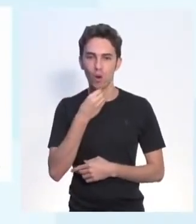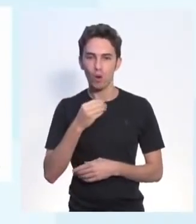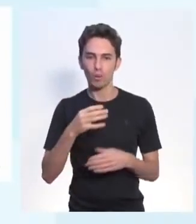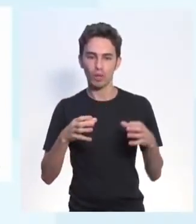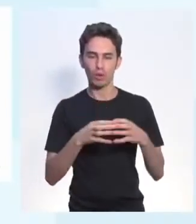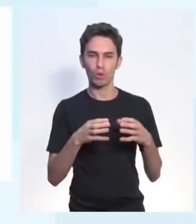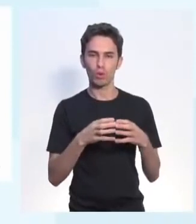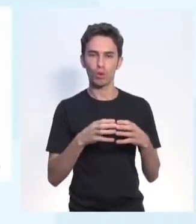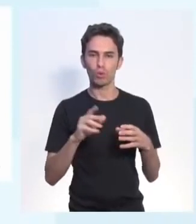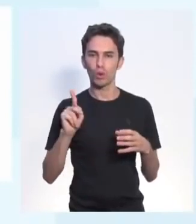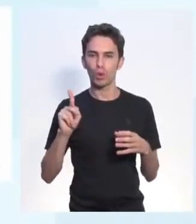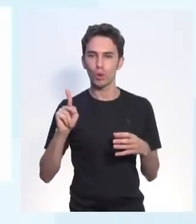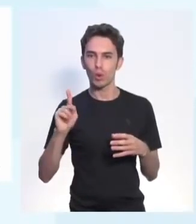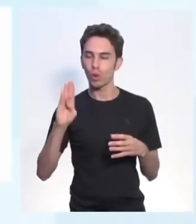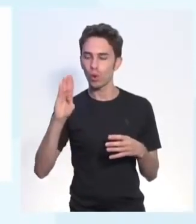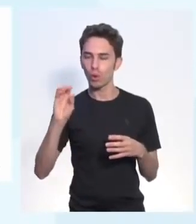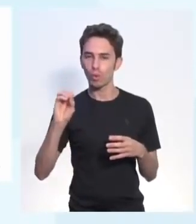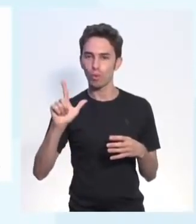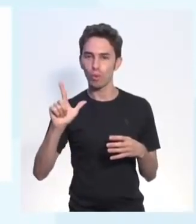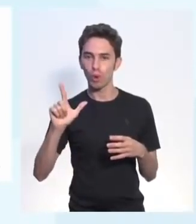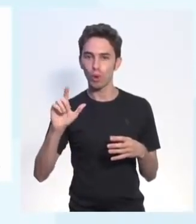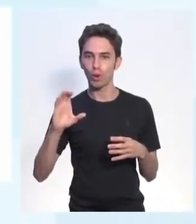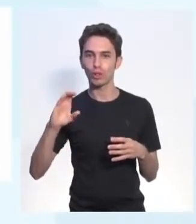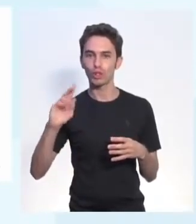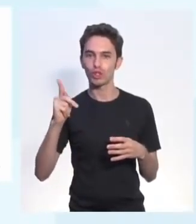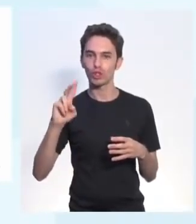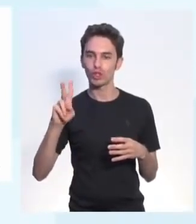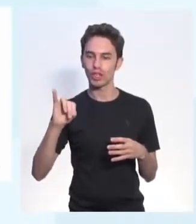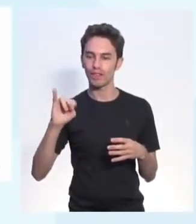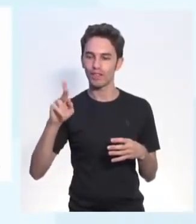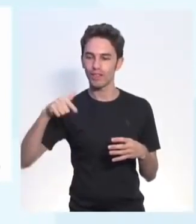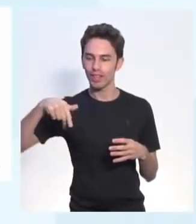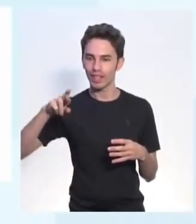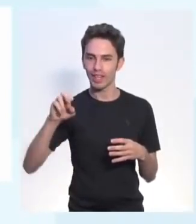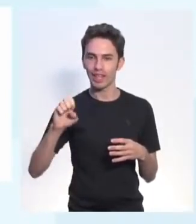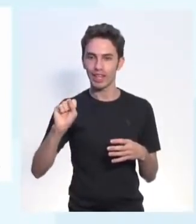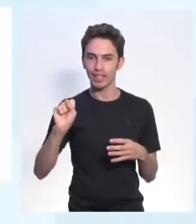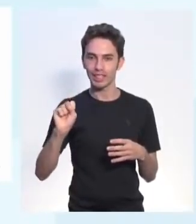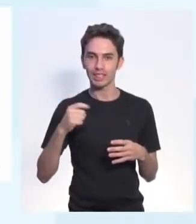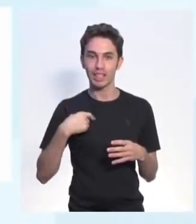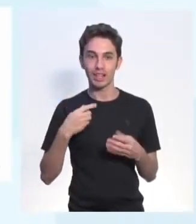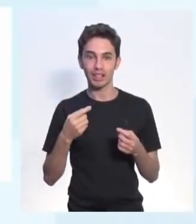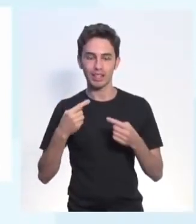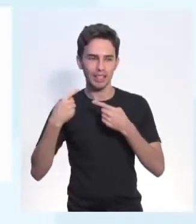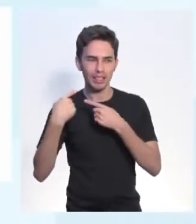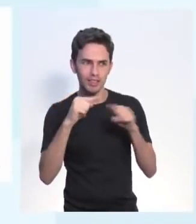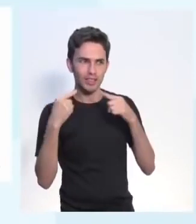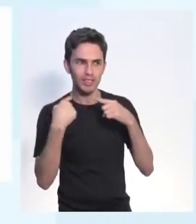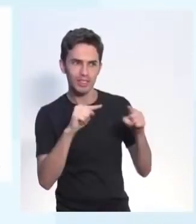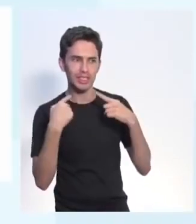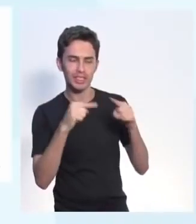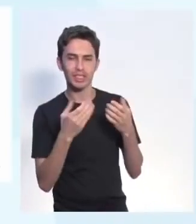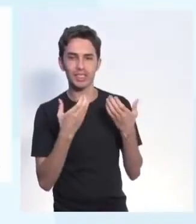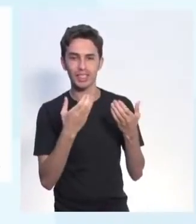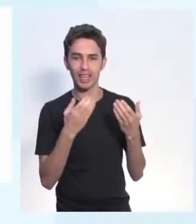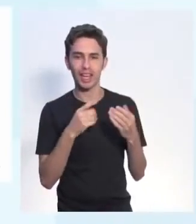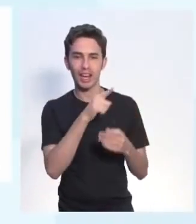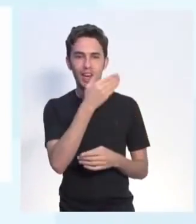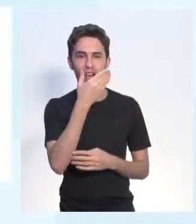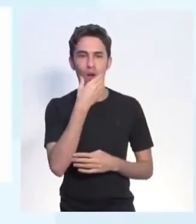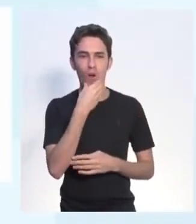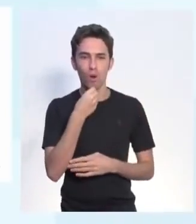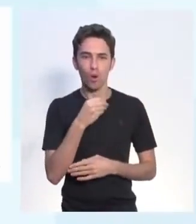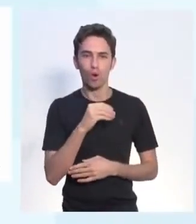estavam fazendo aí as articulações para derrubar o governo do czar